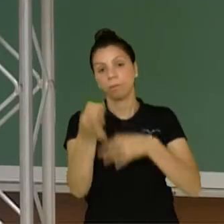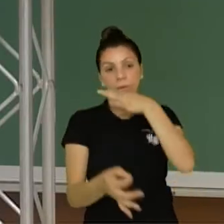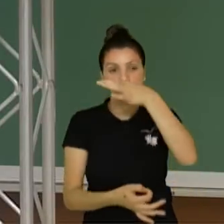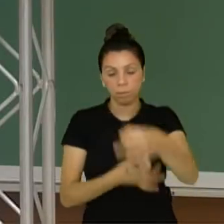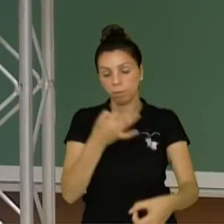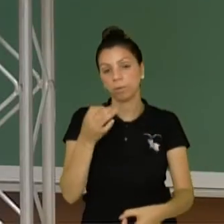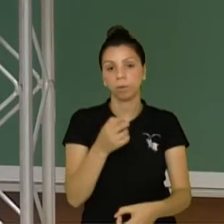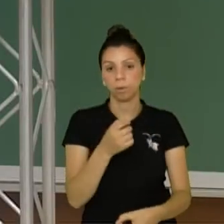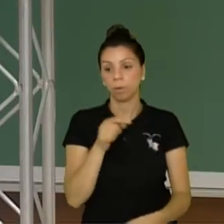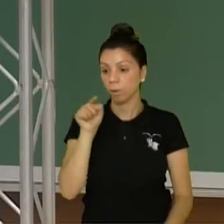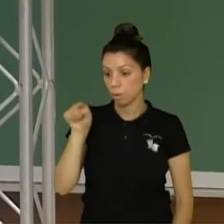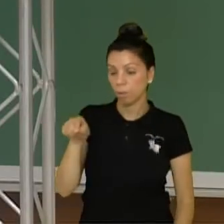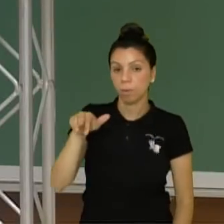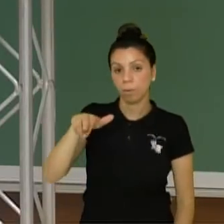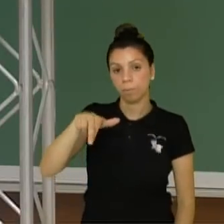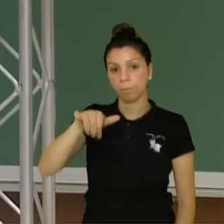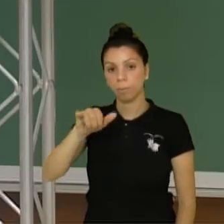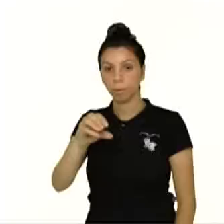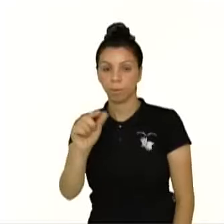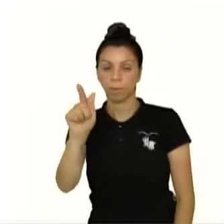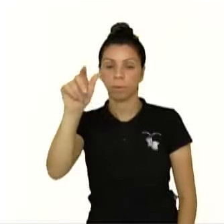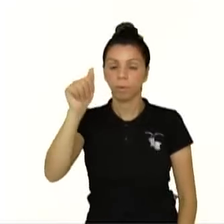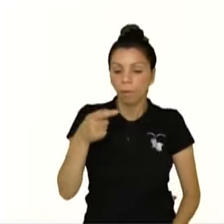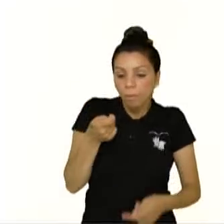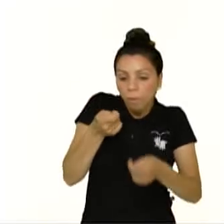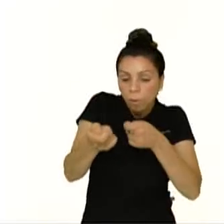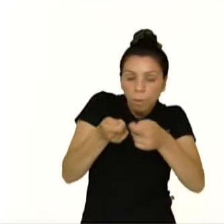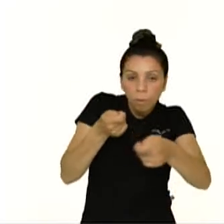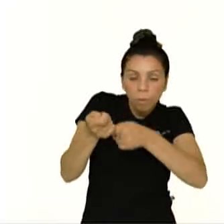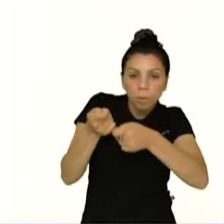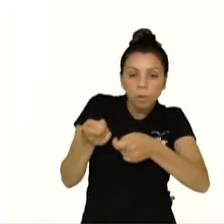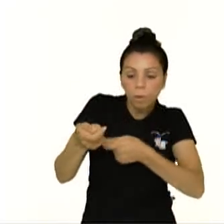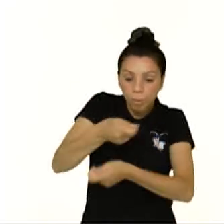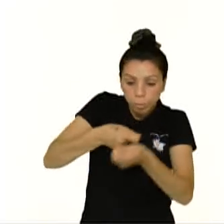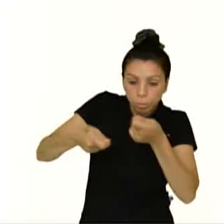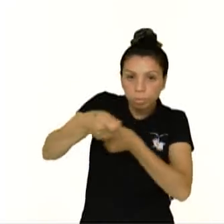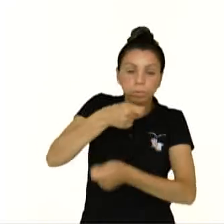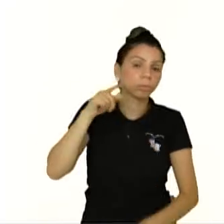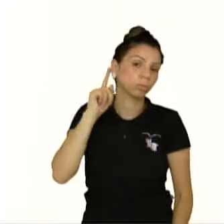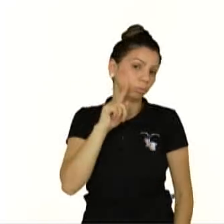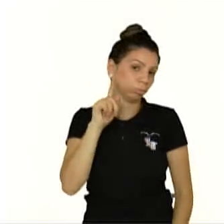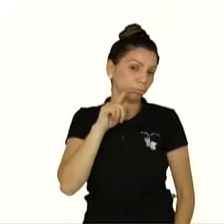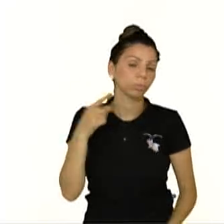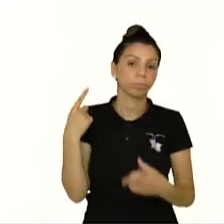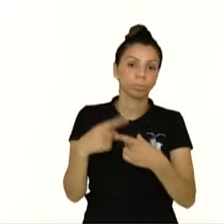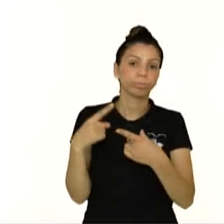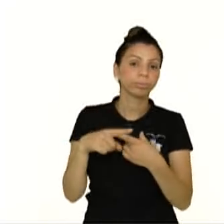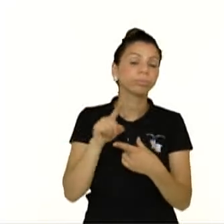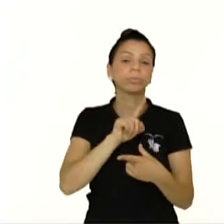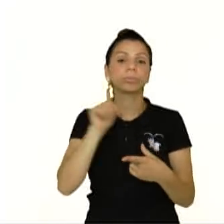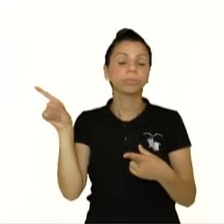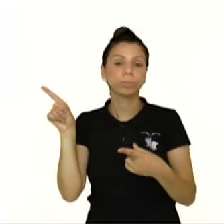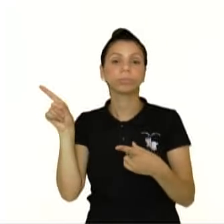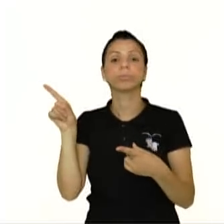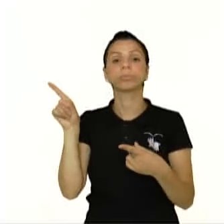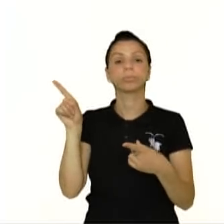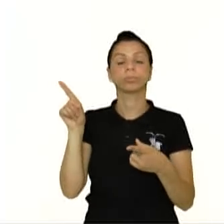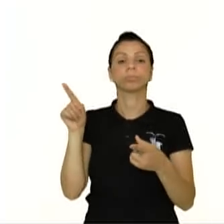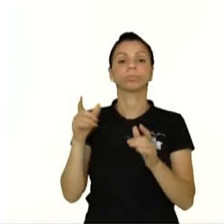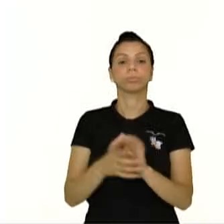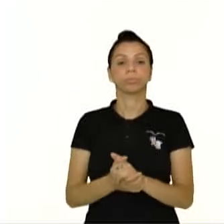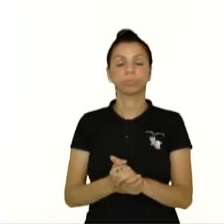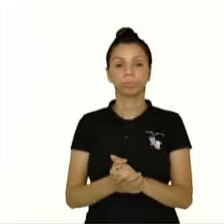afirmavam que o mesmo, ou seja, que o Morgan estava controlando as finanças dos Estados Unidos. Por quê? Porque ele atuou